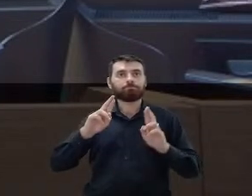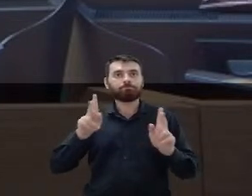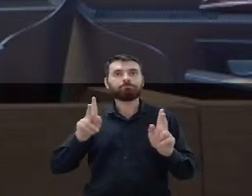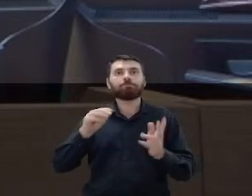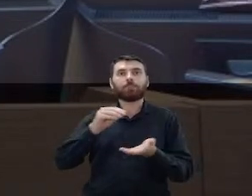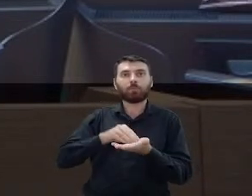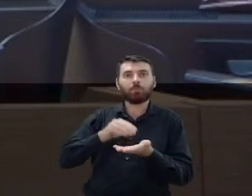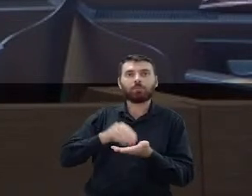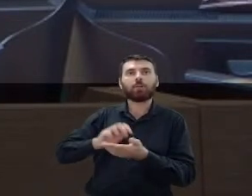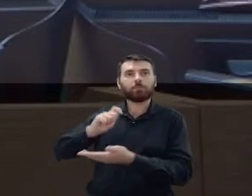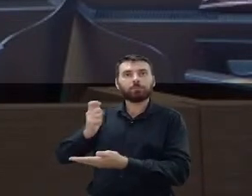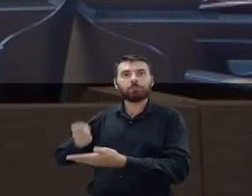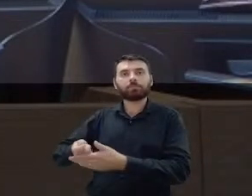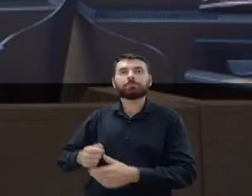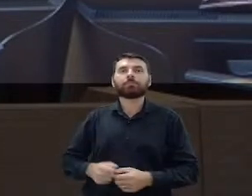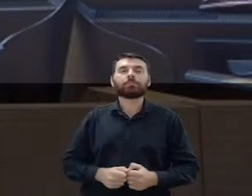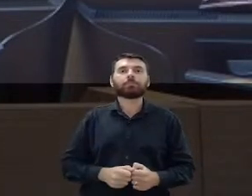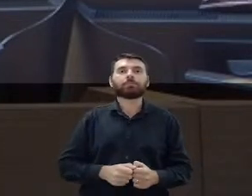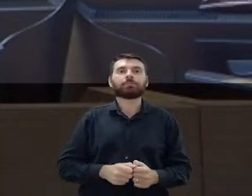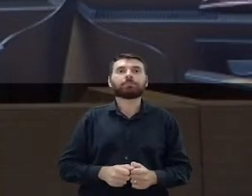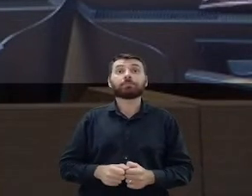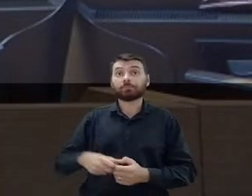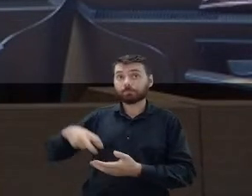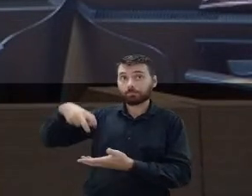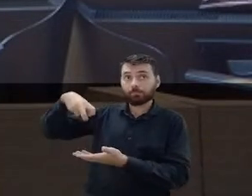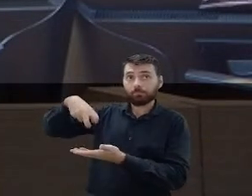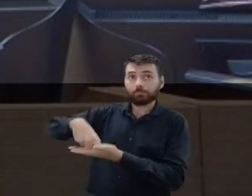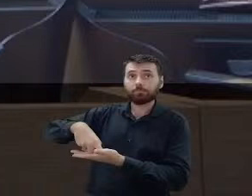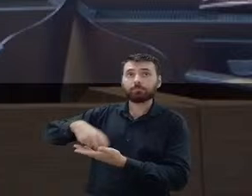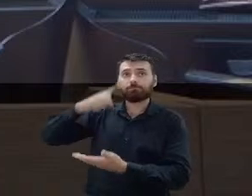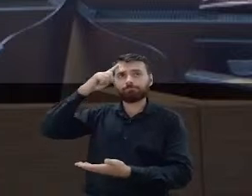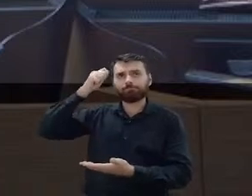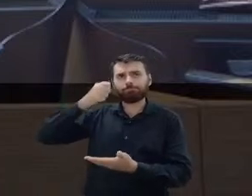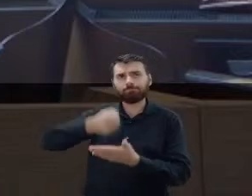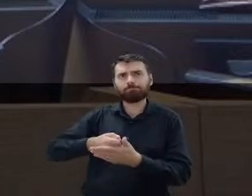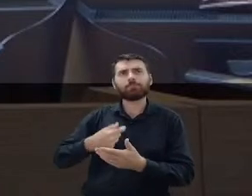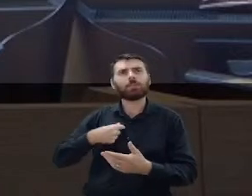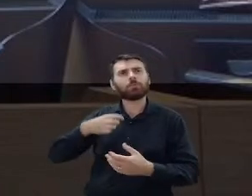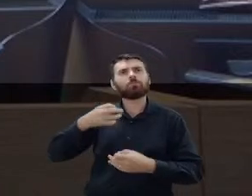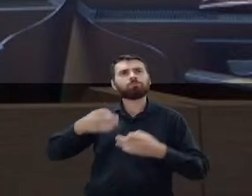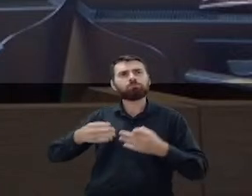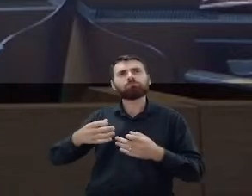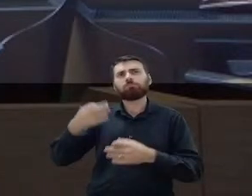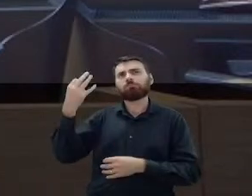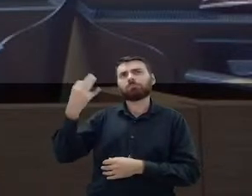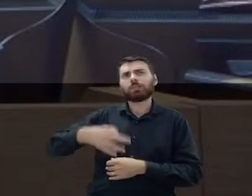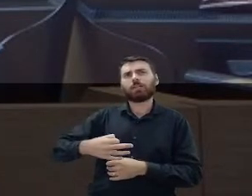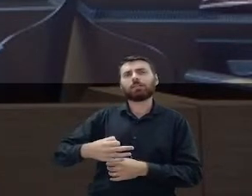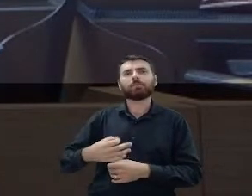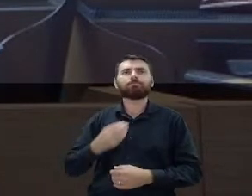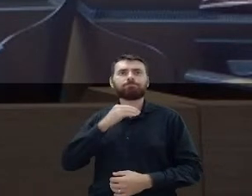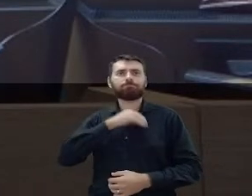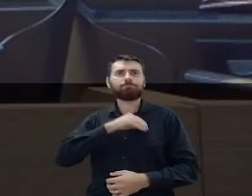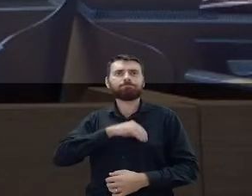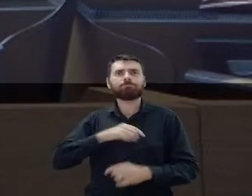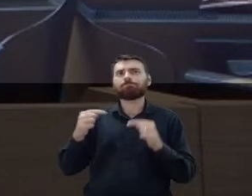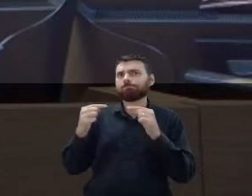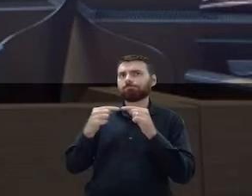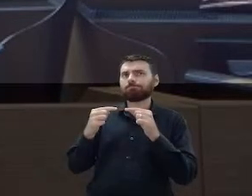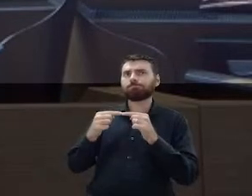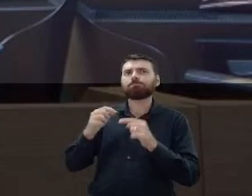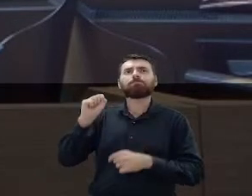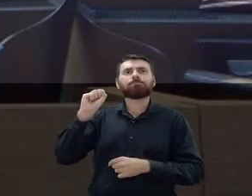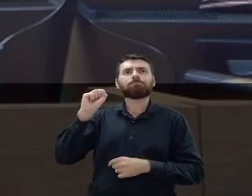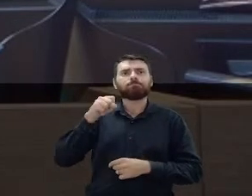sentença exequenda assim decidiu. Julgo procedente o pedido para reconhecer a natureza jurídica salarial dos